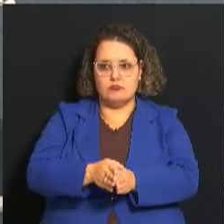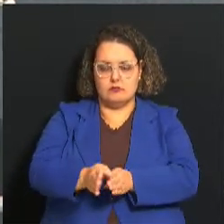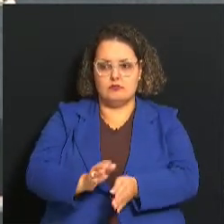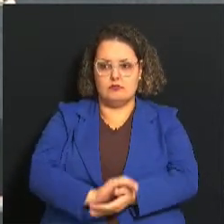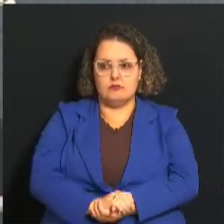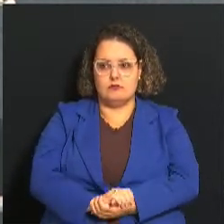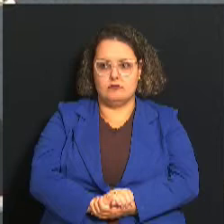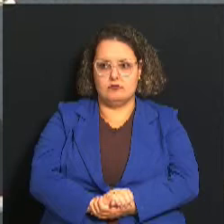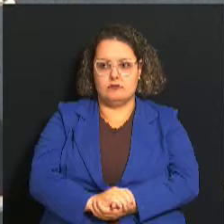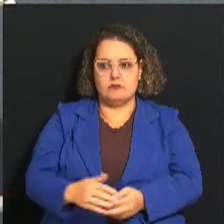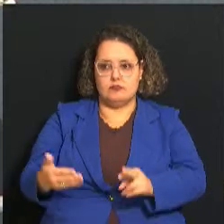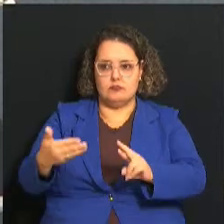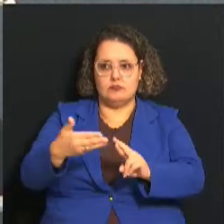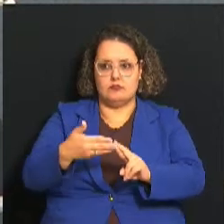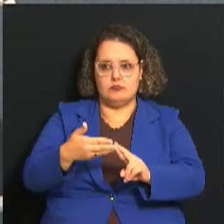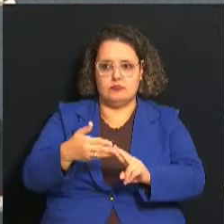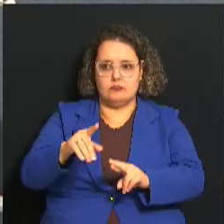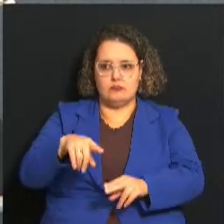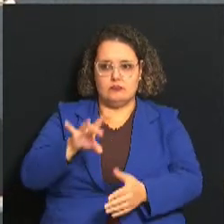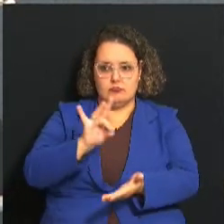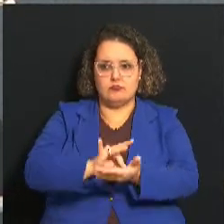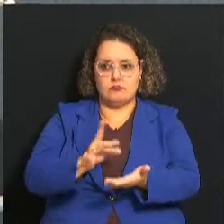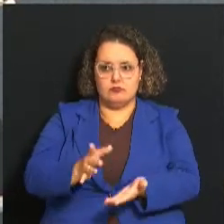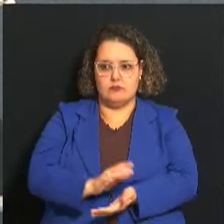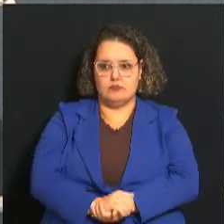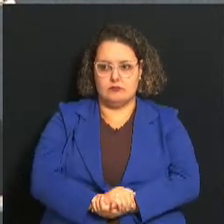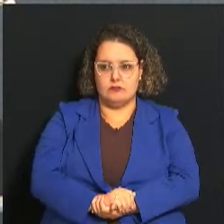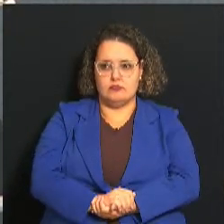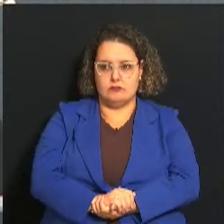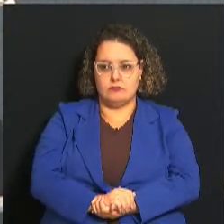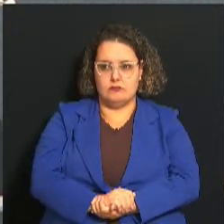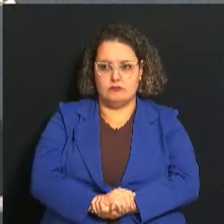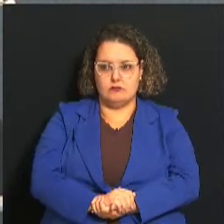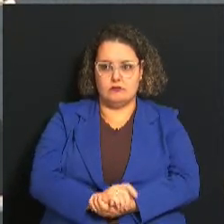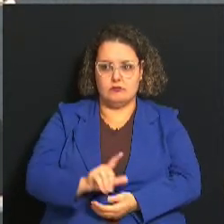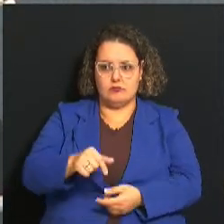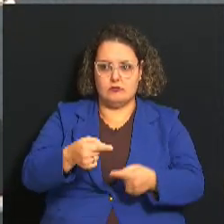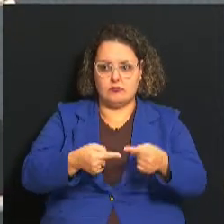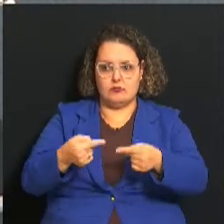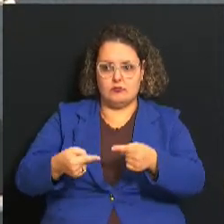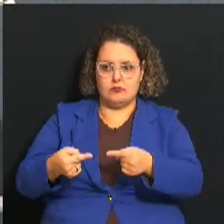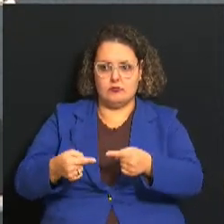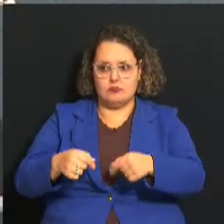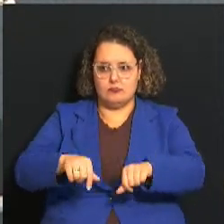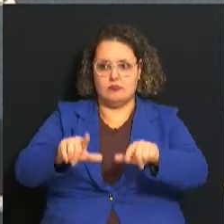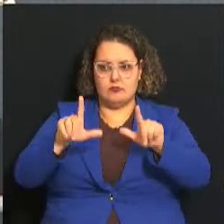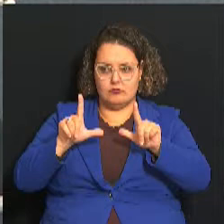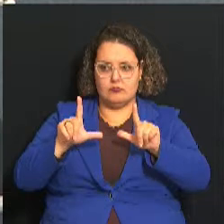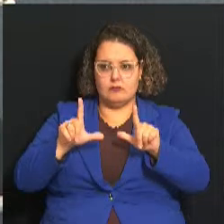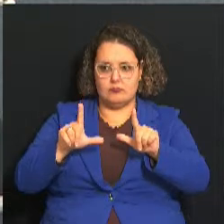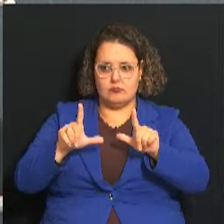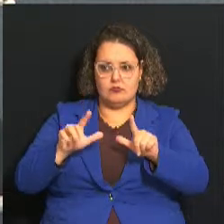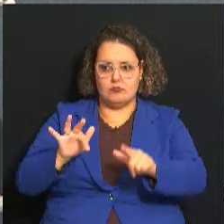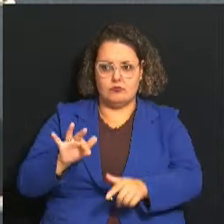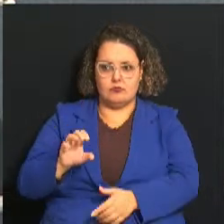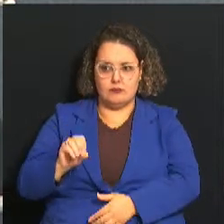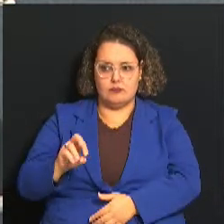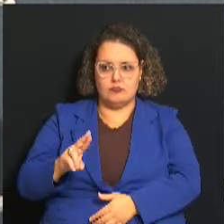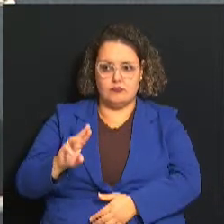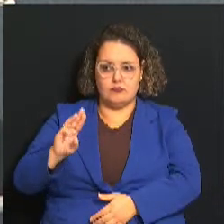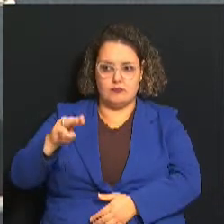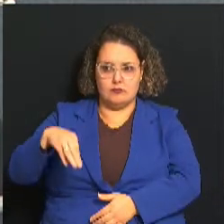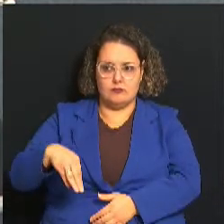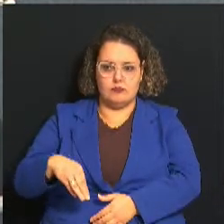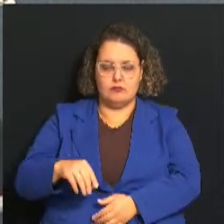como representantes oficiais, porque depois a gente vai até discutir um outro destaque que o fórum já levantou, que é